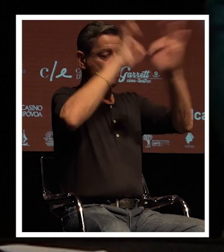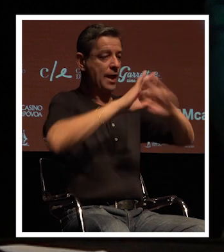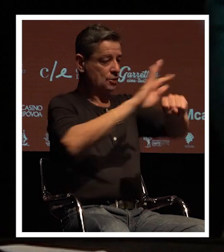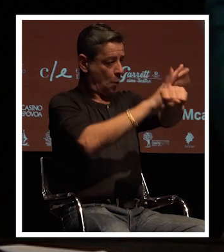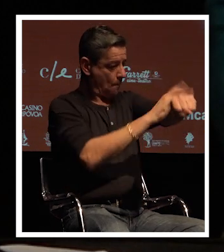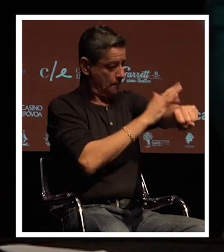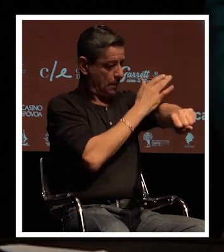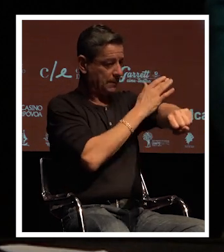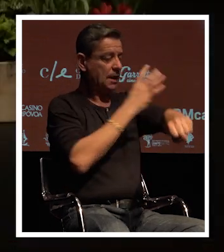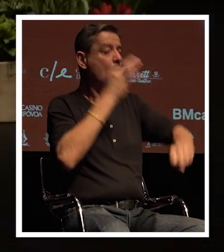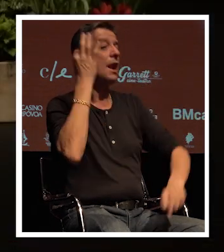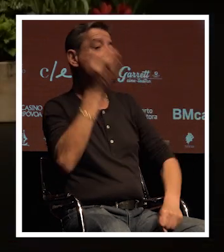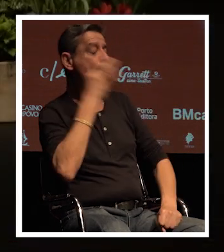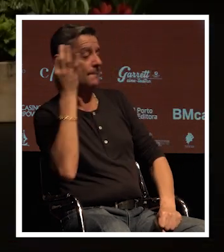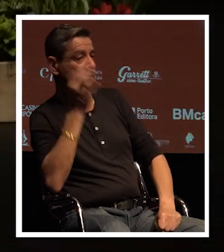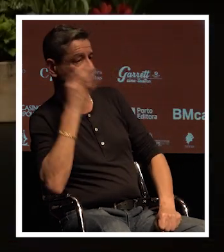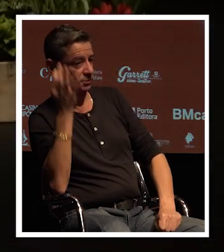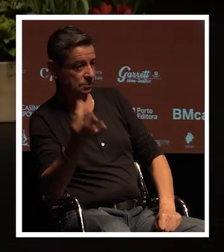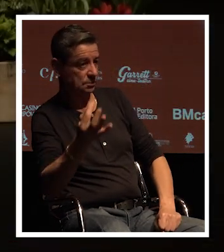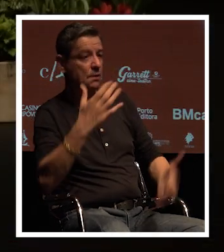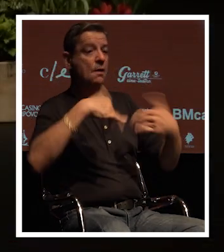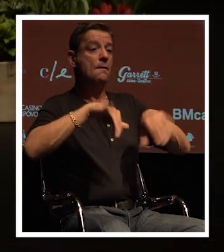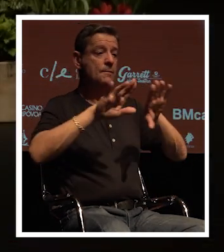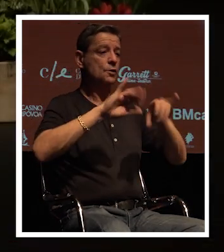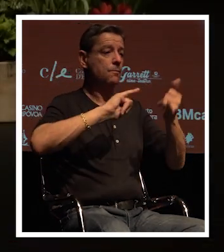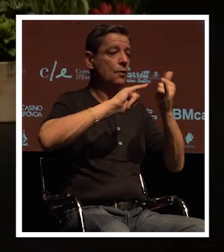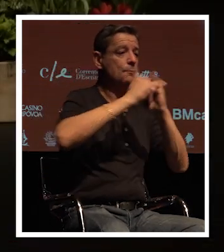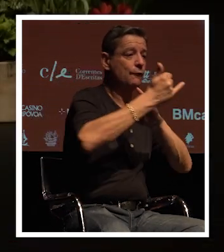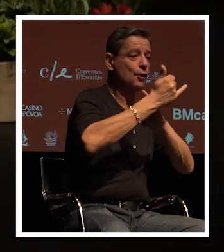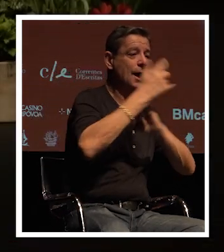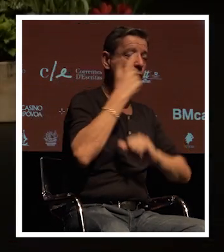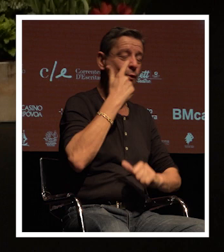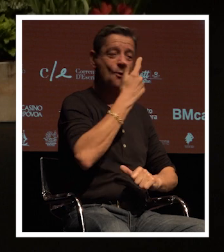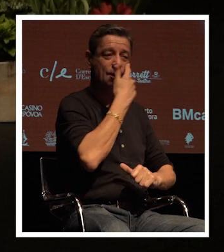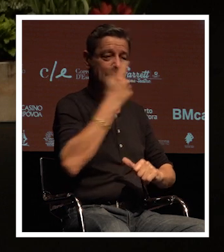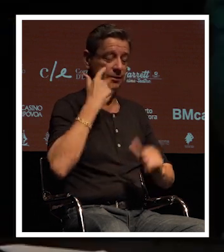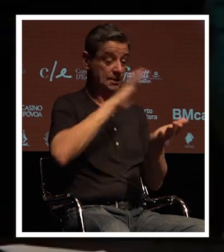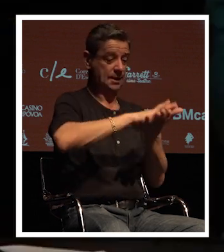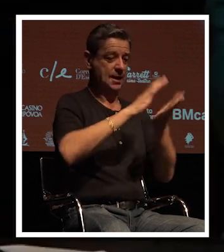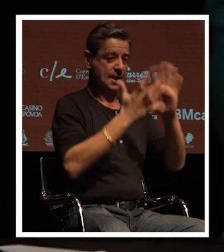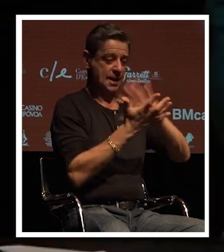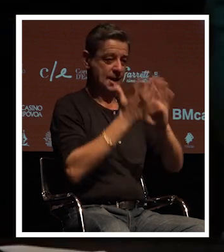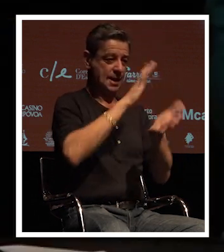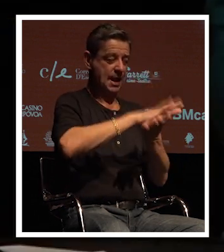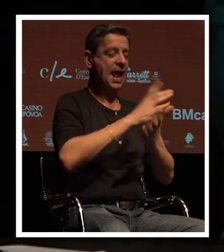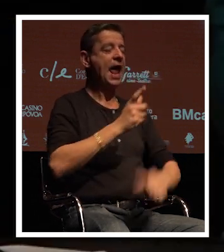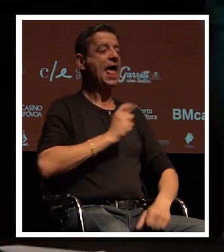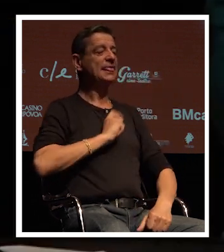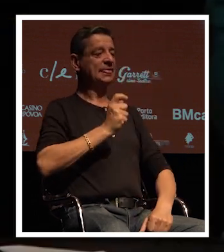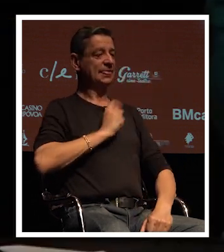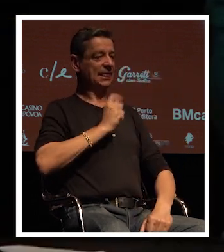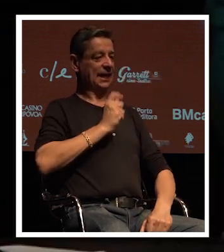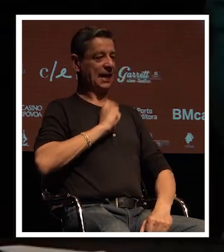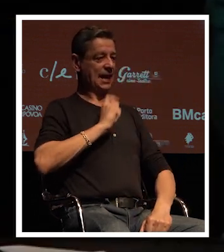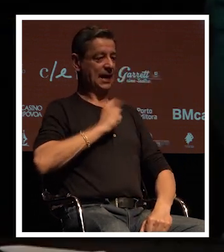poemas também com com o lápis mas ele pode se perfurar o olho do portanto é a mão questão é ética é a mão que